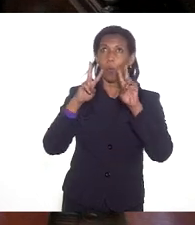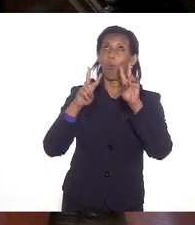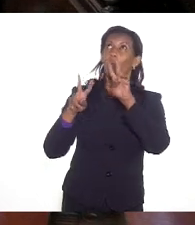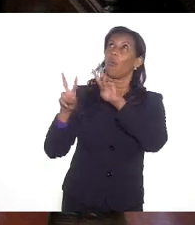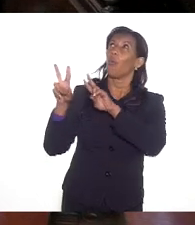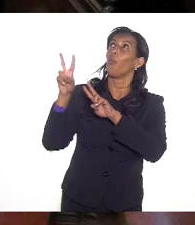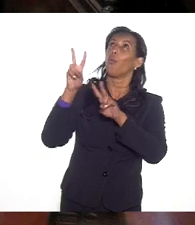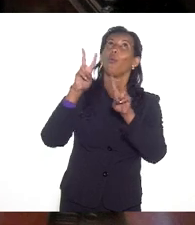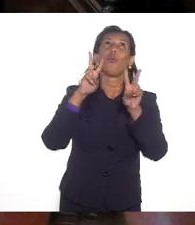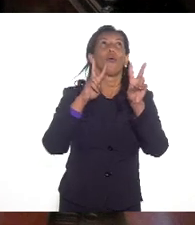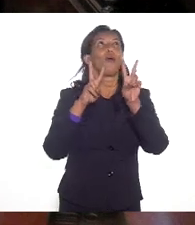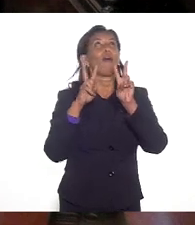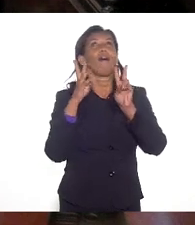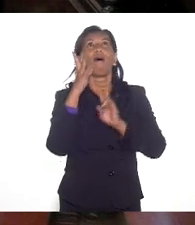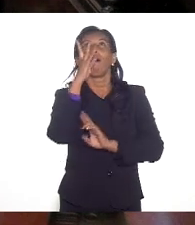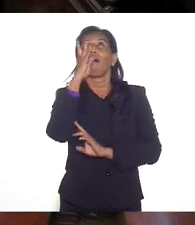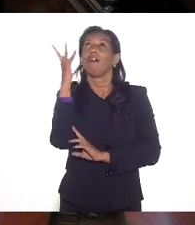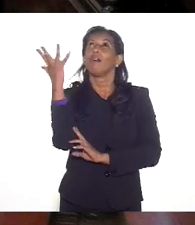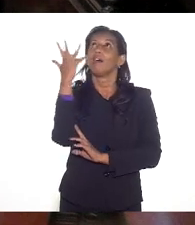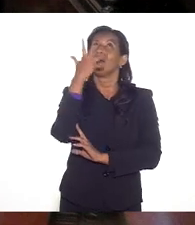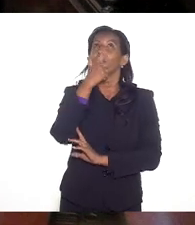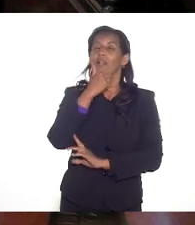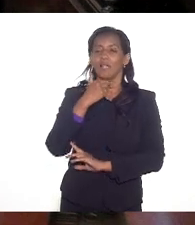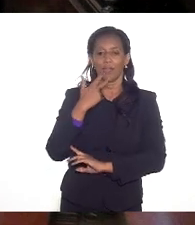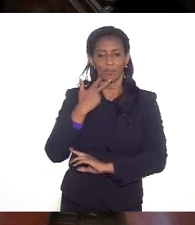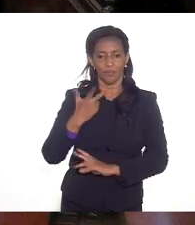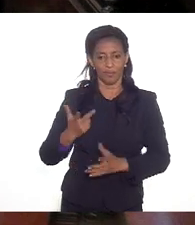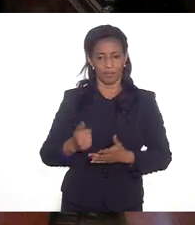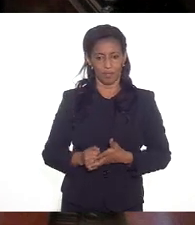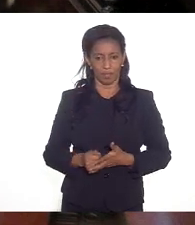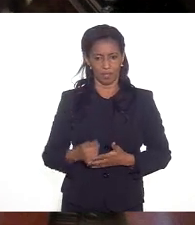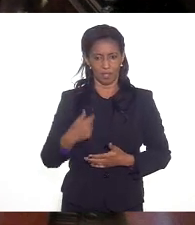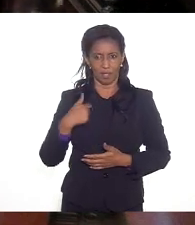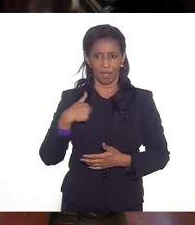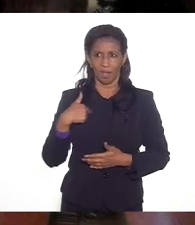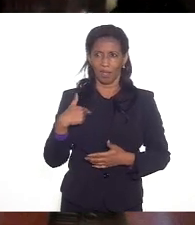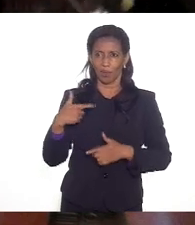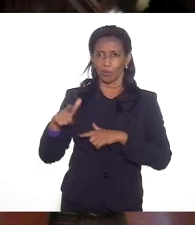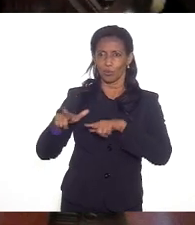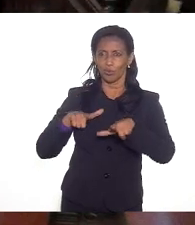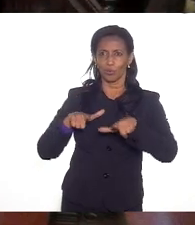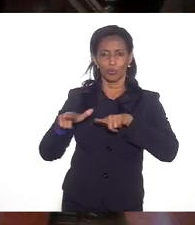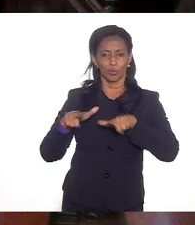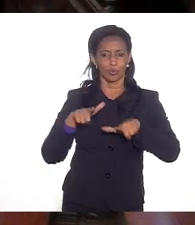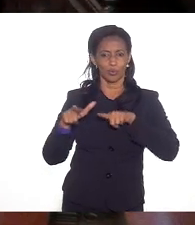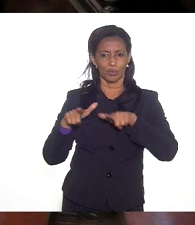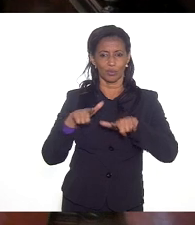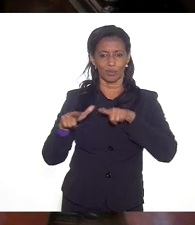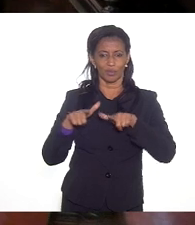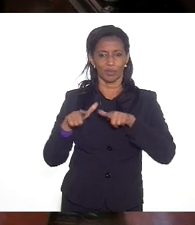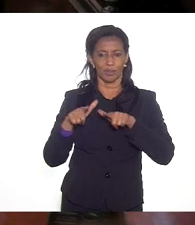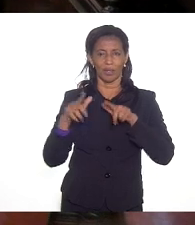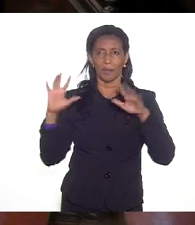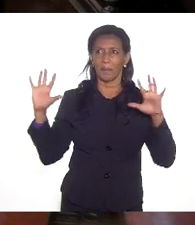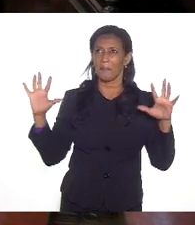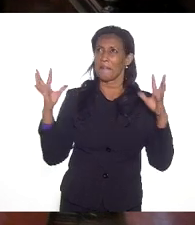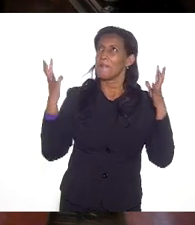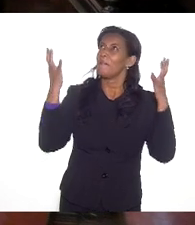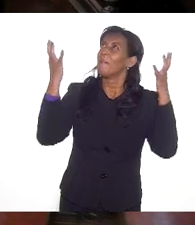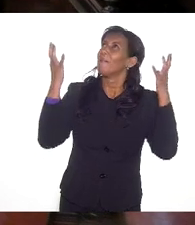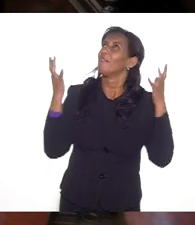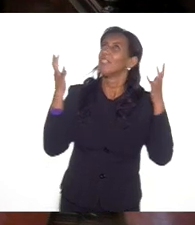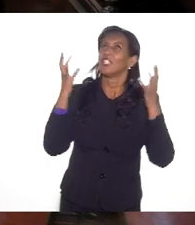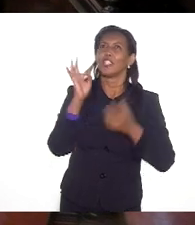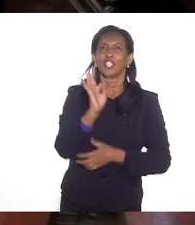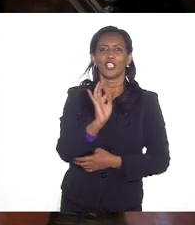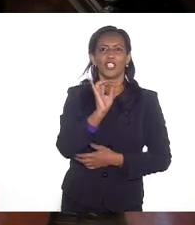arquitetura estupenda linda que disse assim eu estou trabalhando no palácio Tiradentes